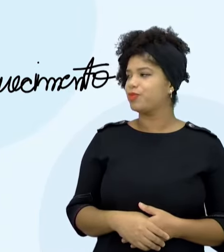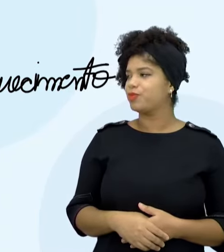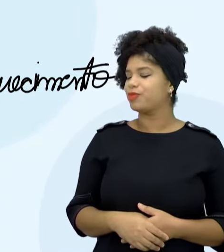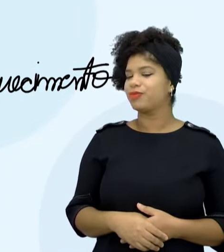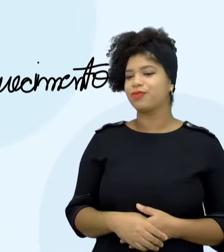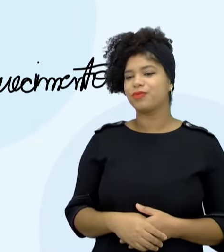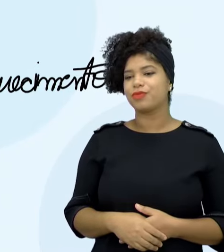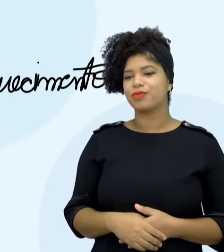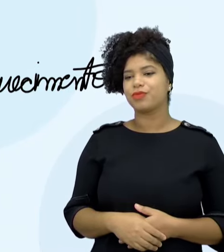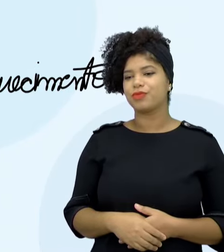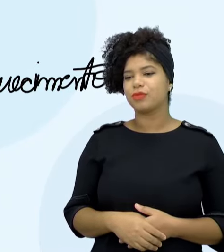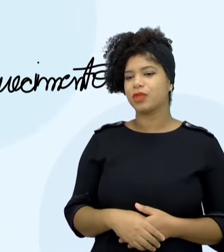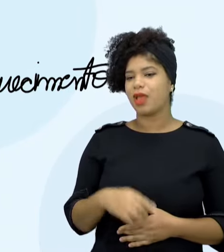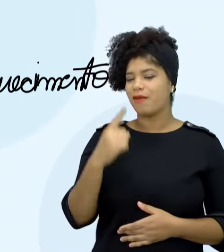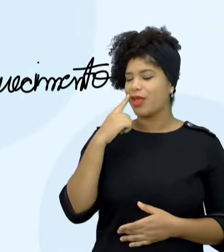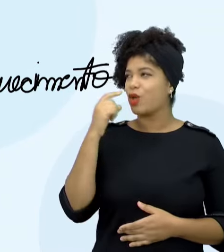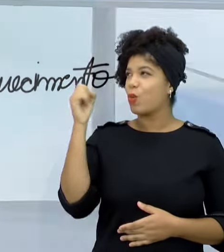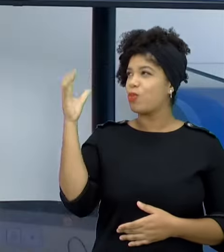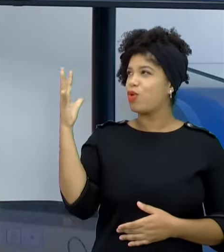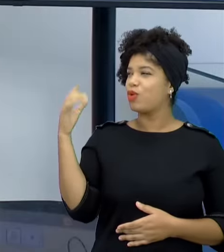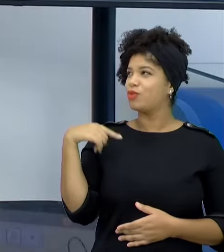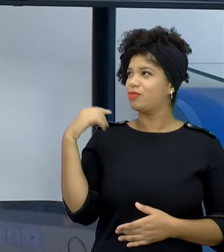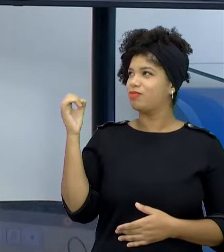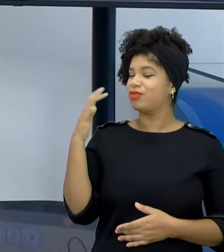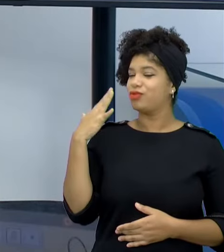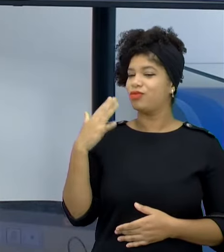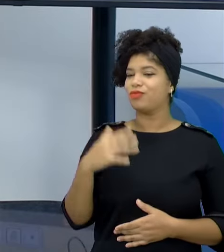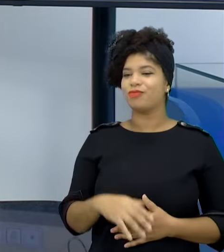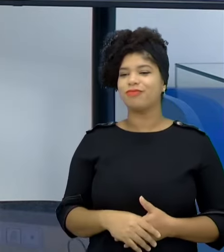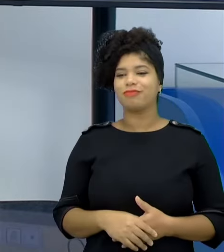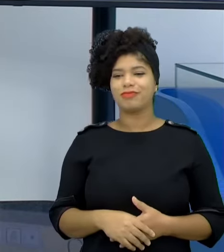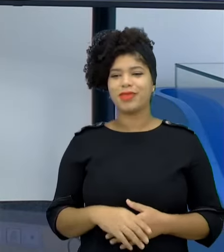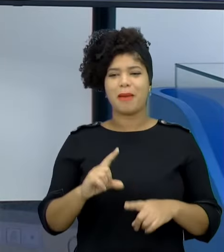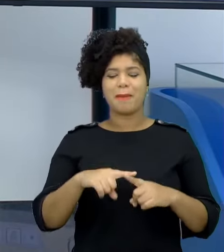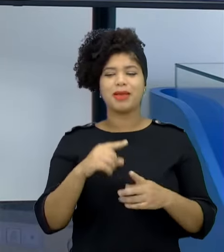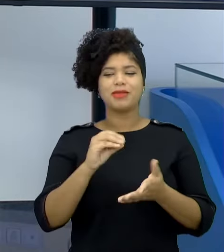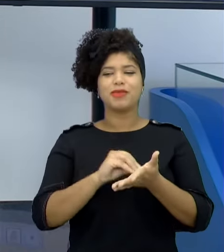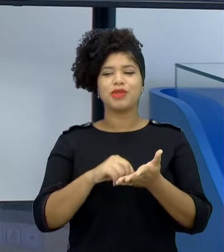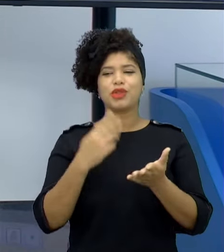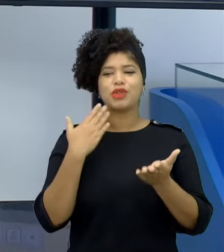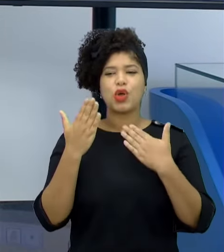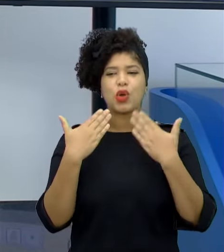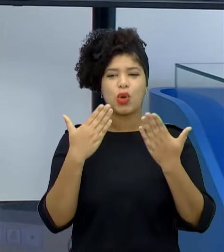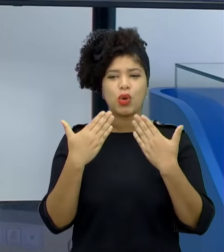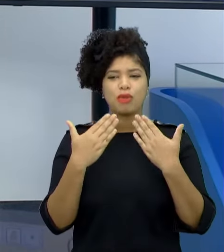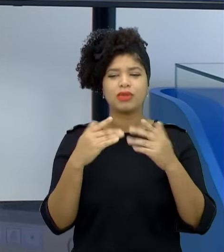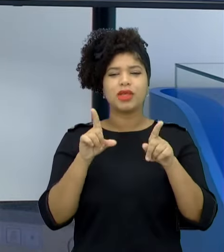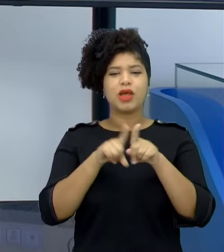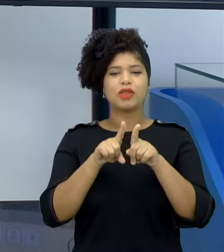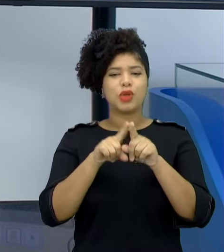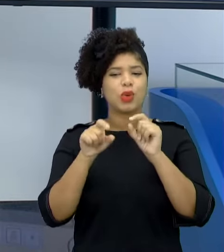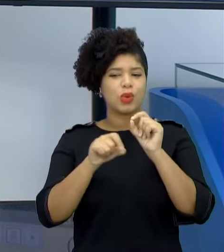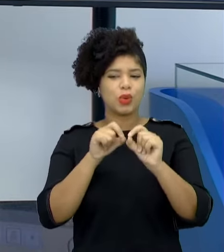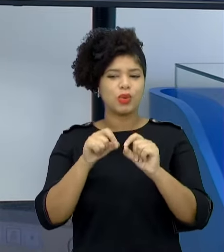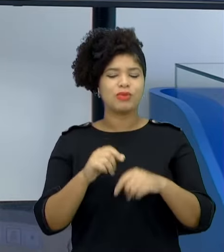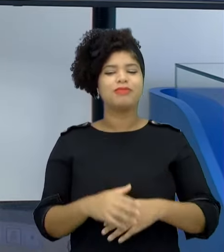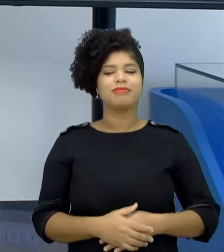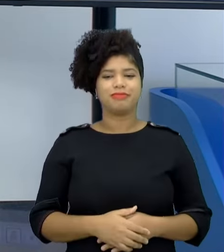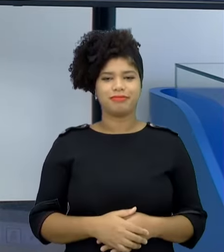A luz que nos alumia, muito bem. Mas falta ainda a gente discutir, falta a gente ainda conversar, falta ainda a gente